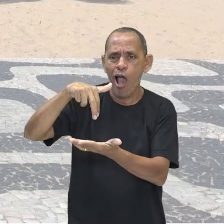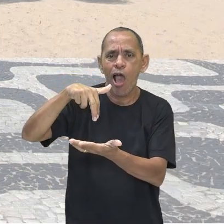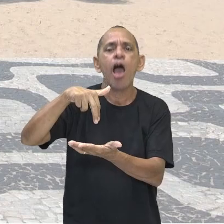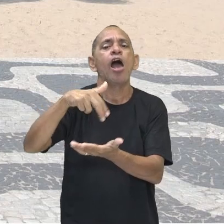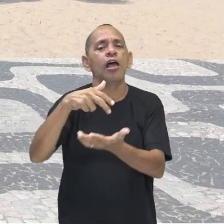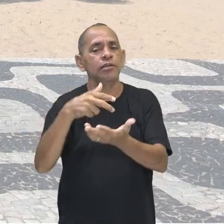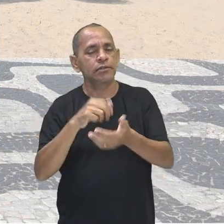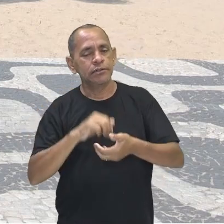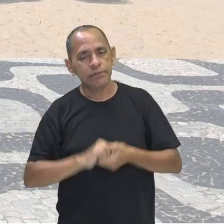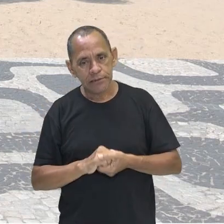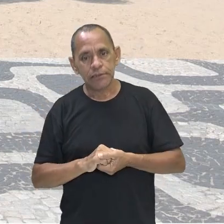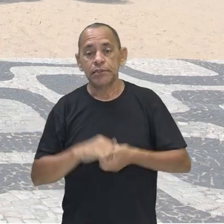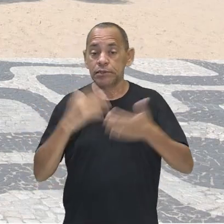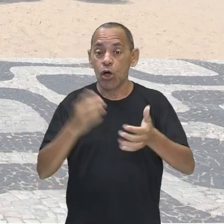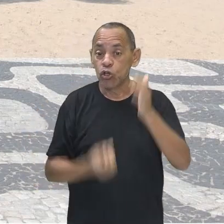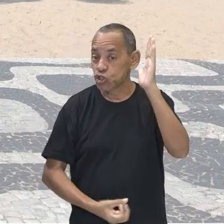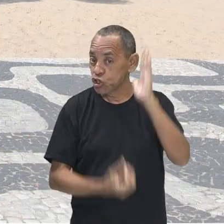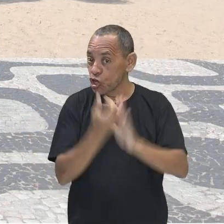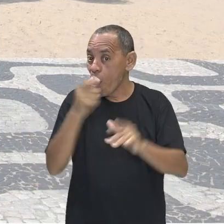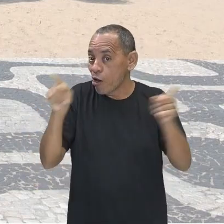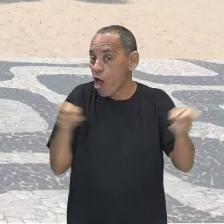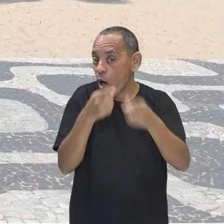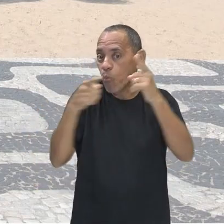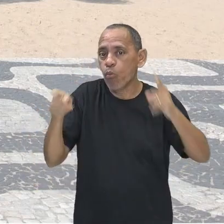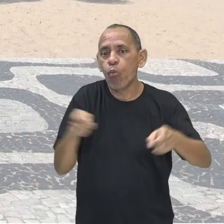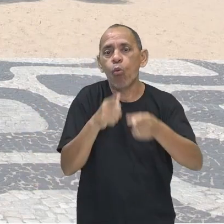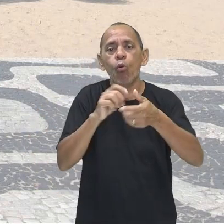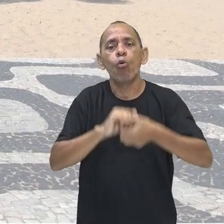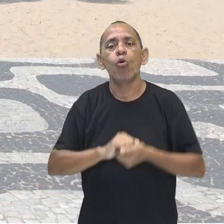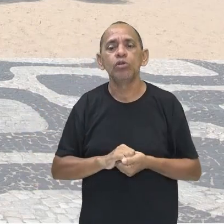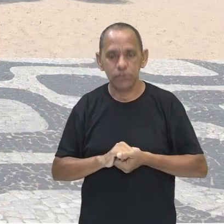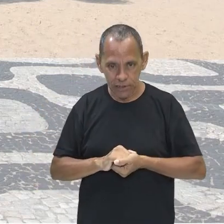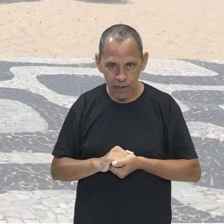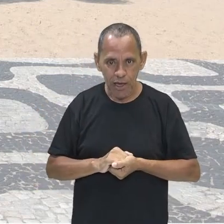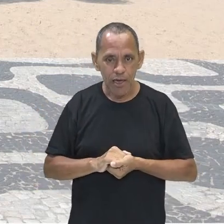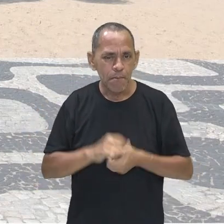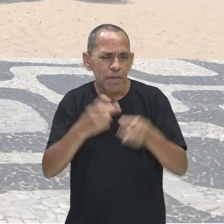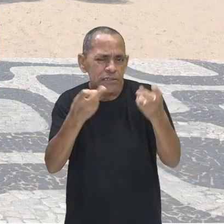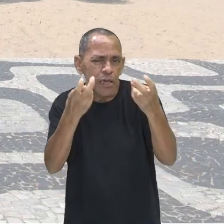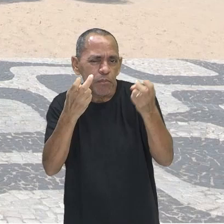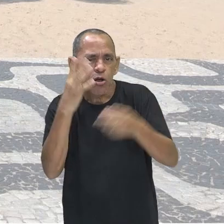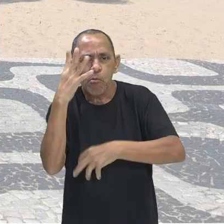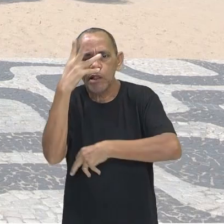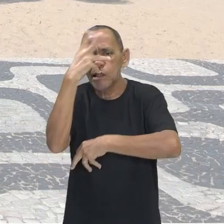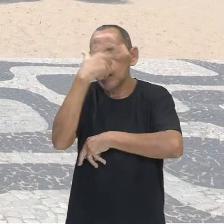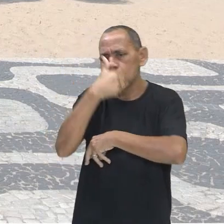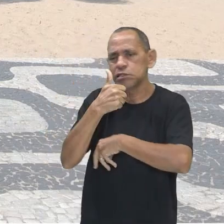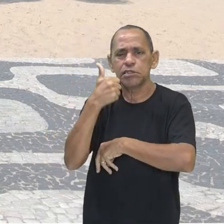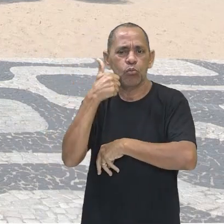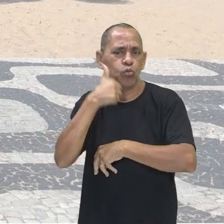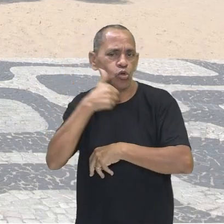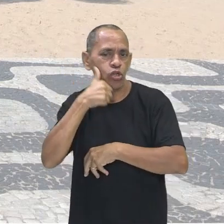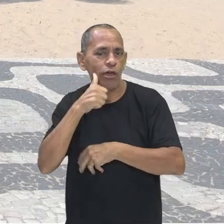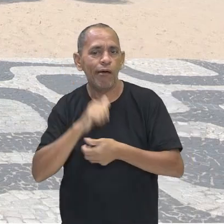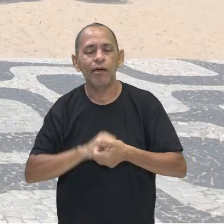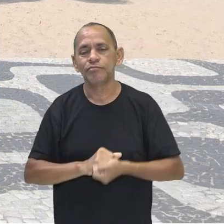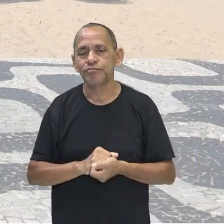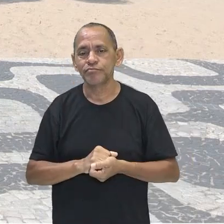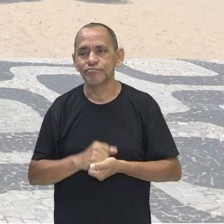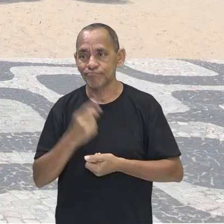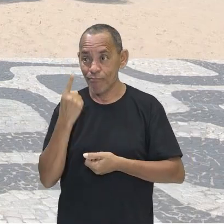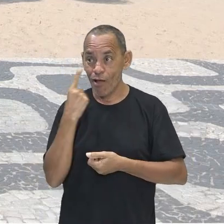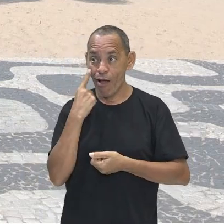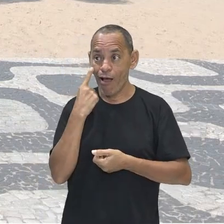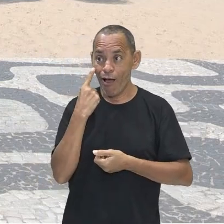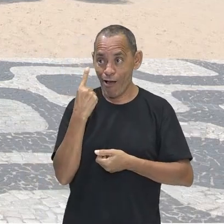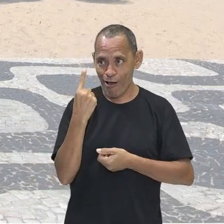da mulher, mas de uma forma poética, certo? Como eles escreveram. Olha que coisa mais... Ela vai